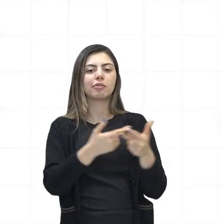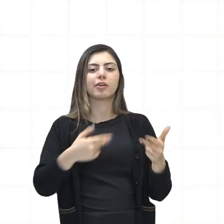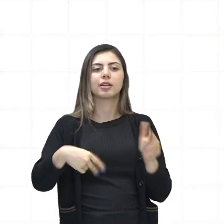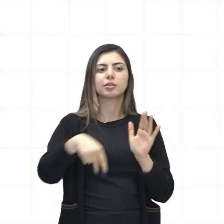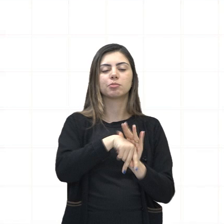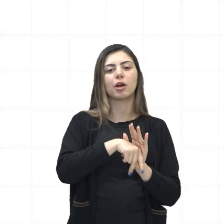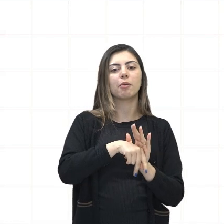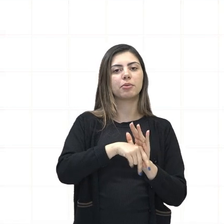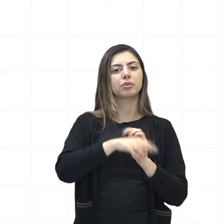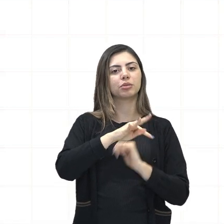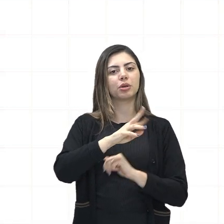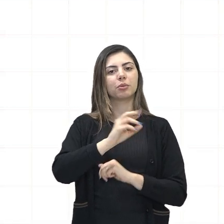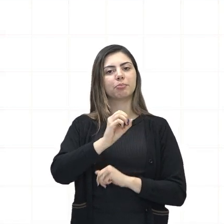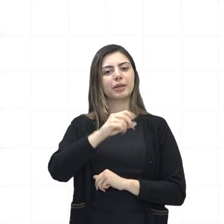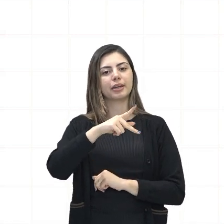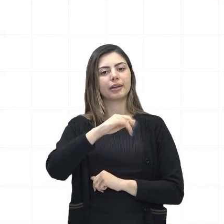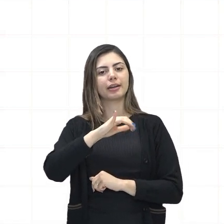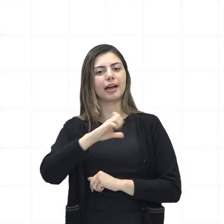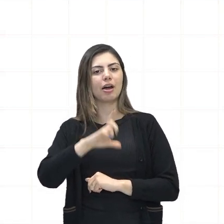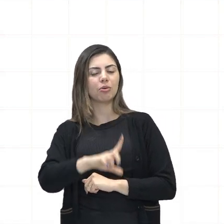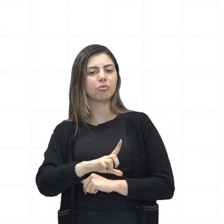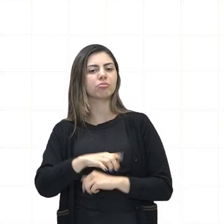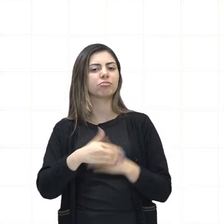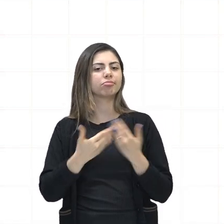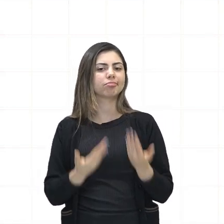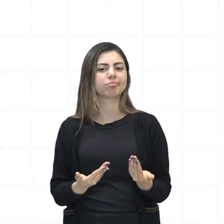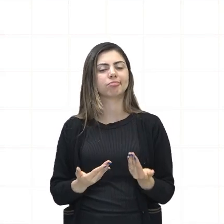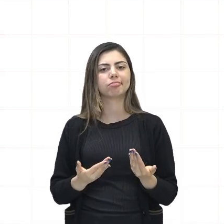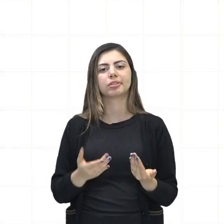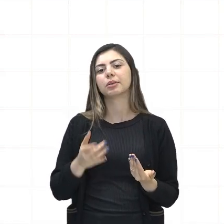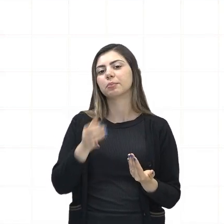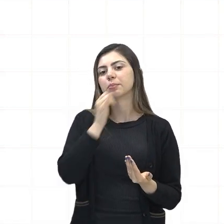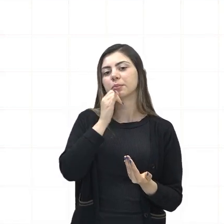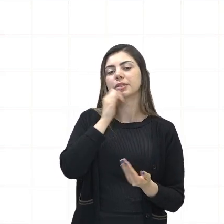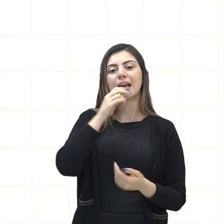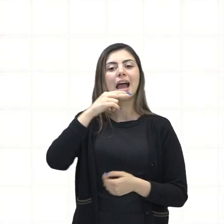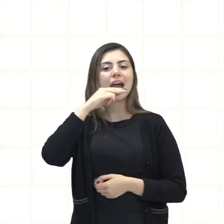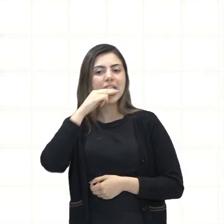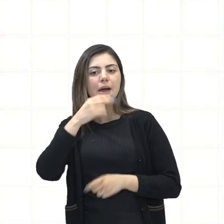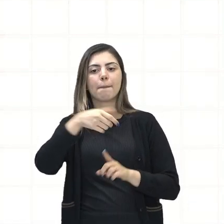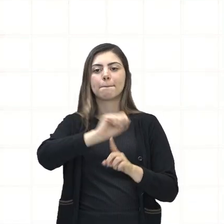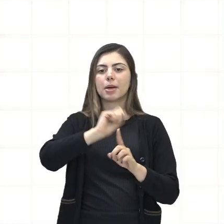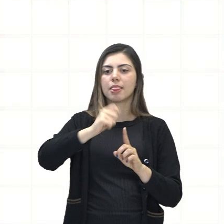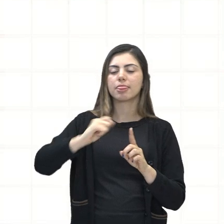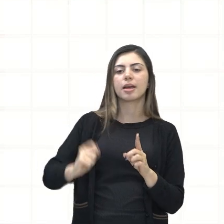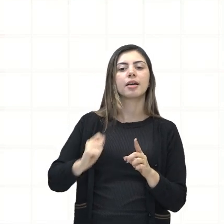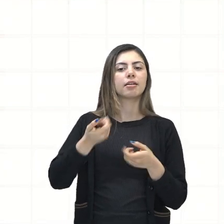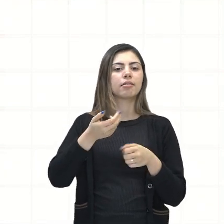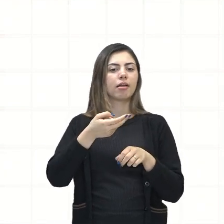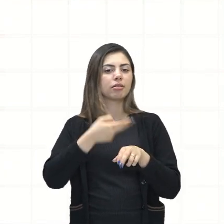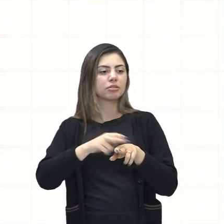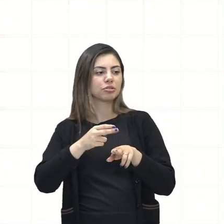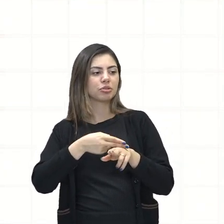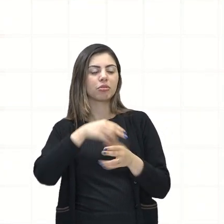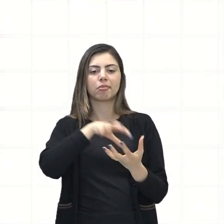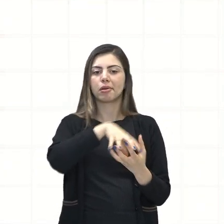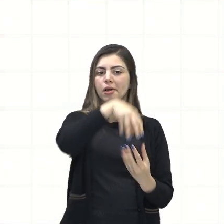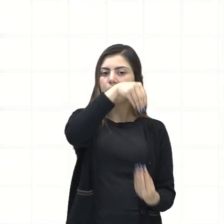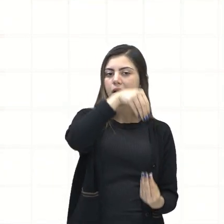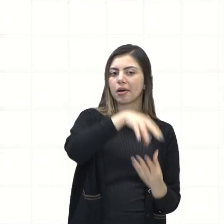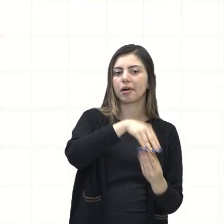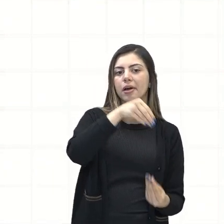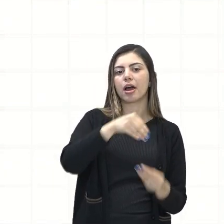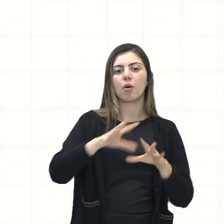podem observar. Olha só, então nós temos os produtos tropicais como a cana-de-açúcar, a banana, o cacau, o milho, tudo aquilo que dá para ser cultivado